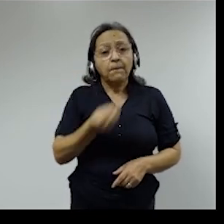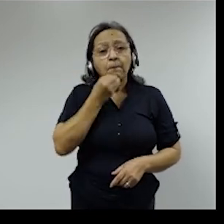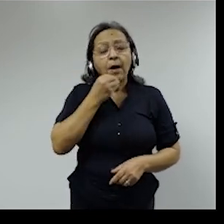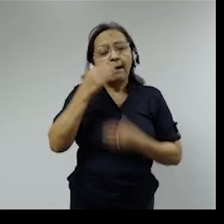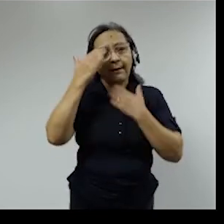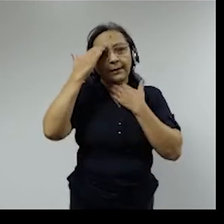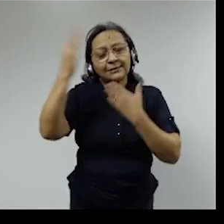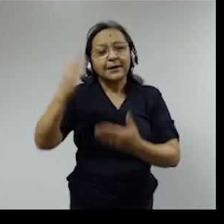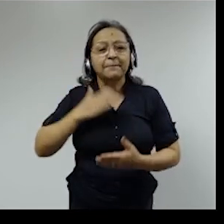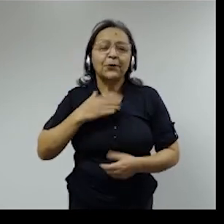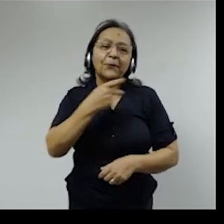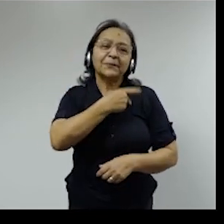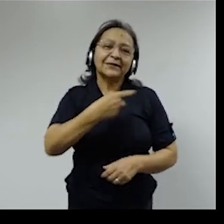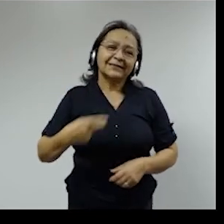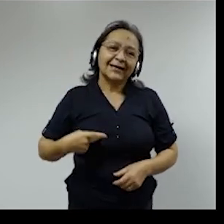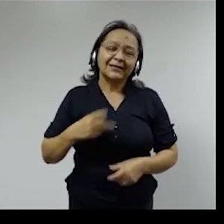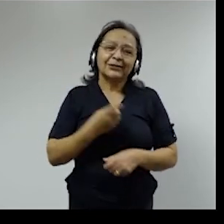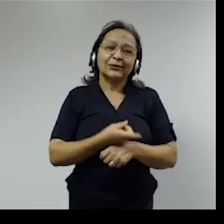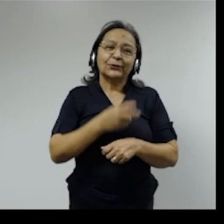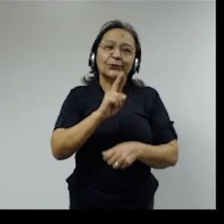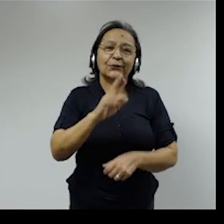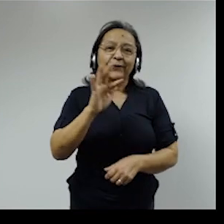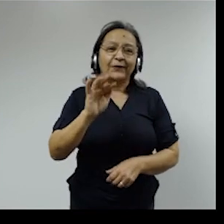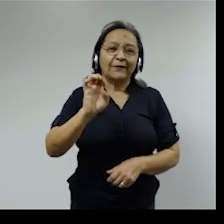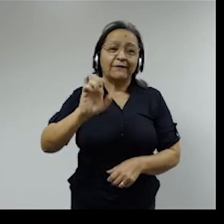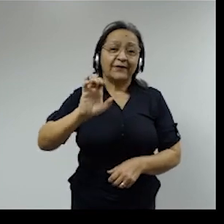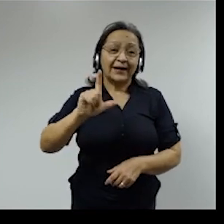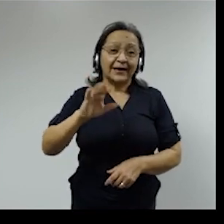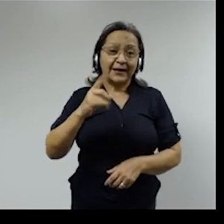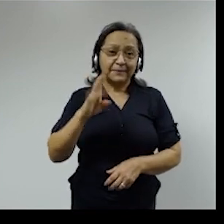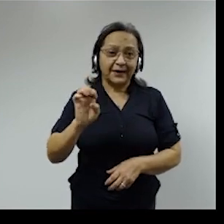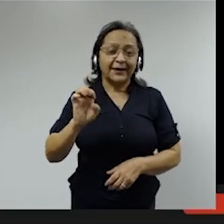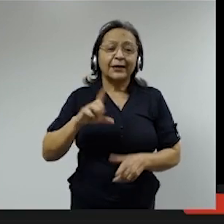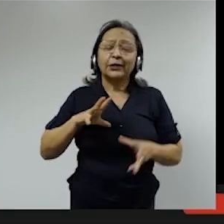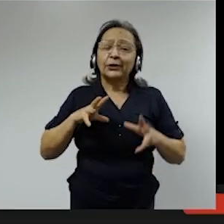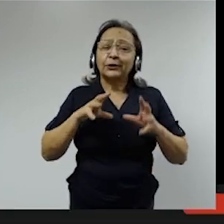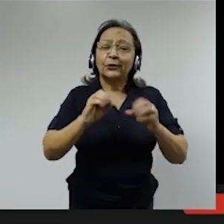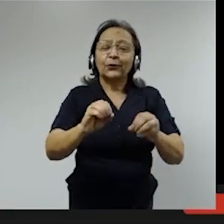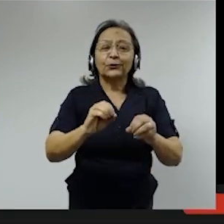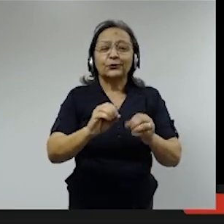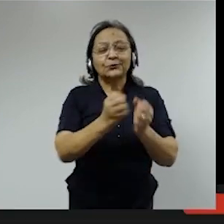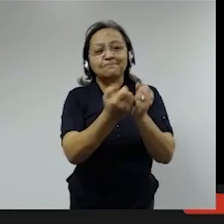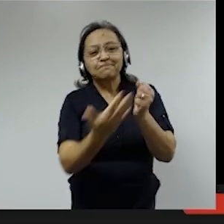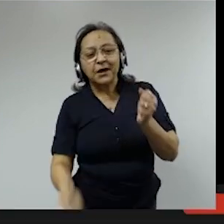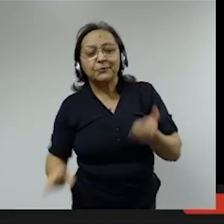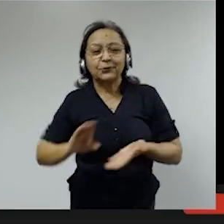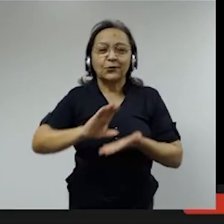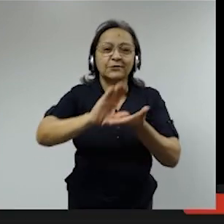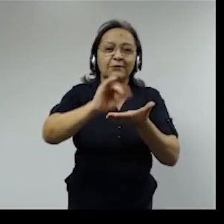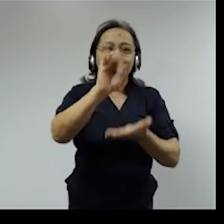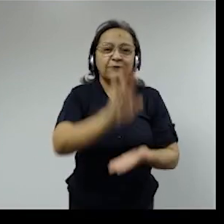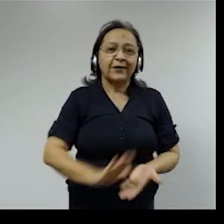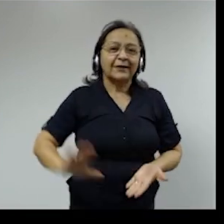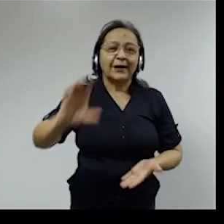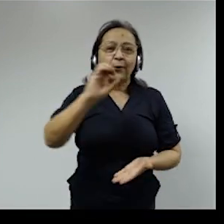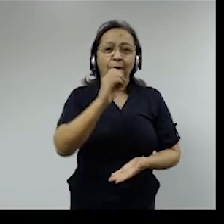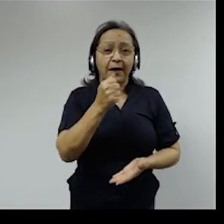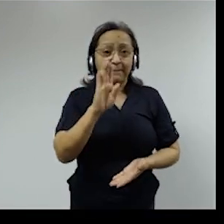meu presidente, Felipe Santa Cruz, e a todos os demais diretores do Conselho Federal pelo convite